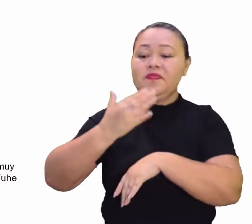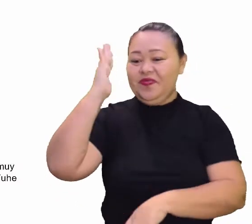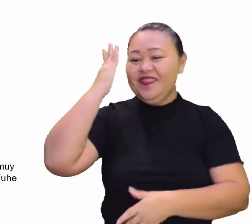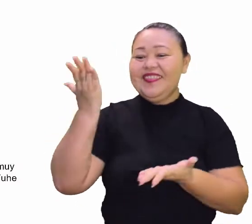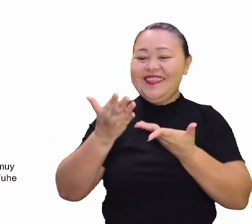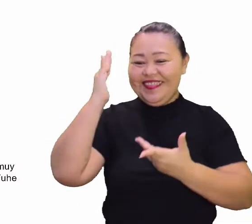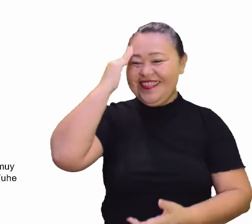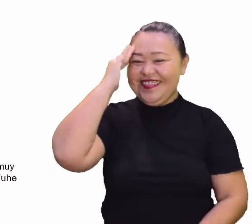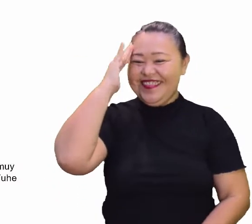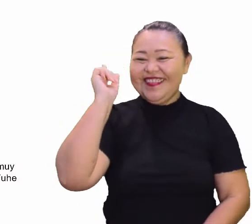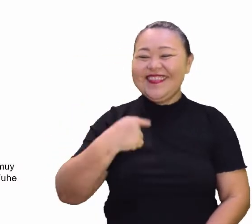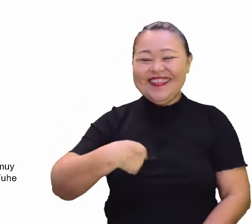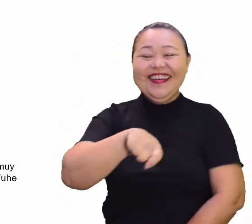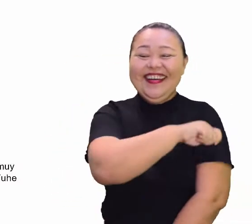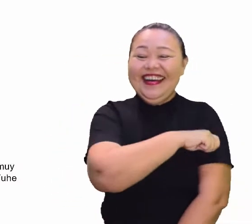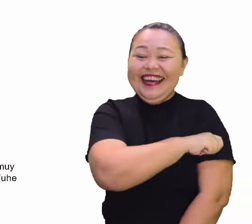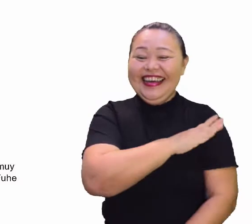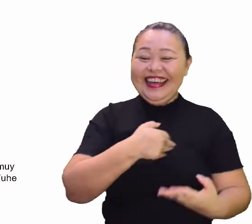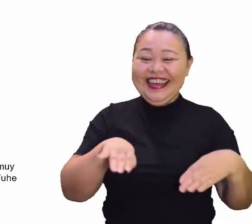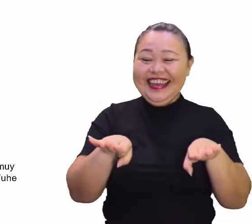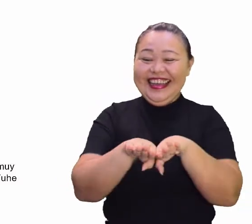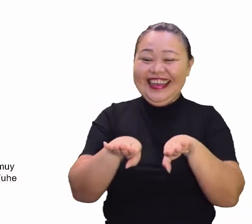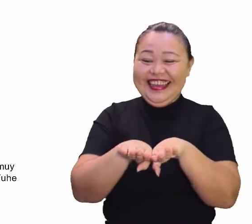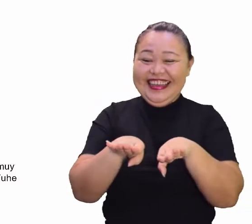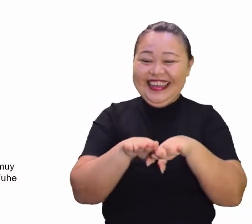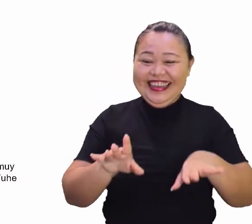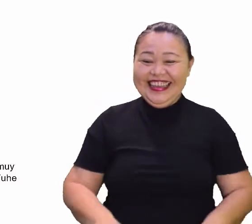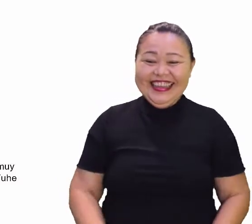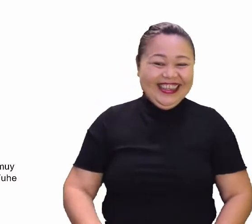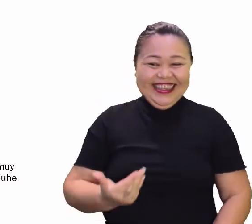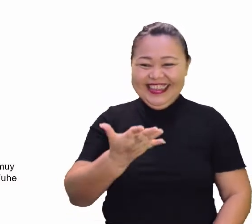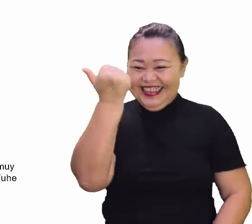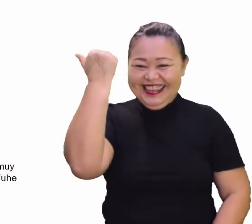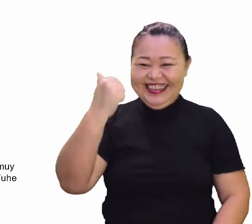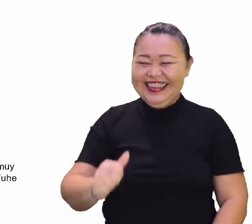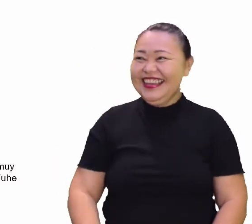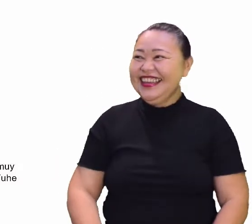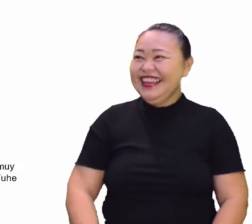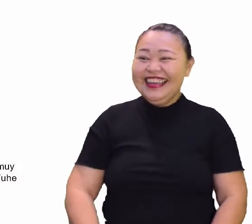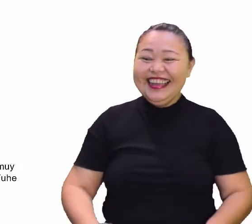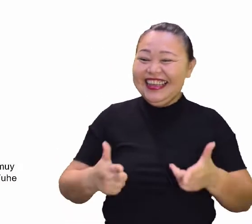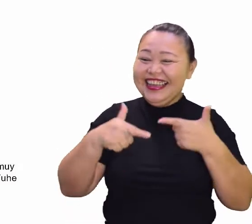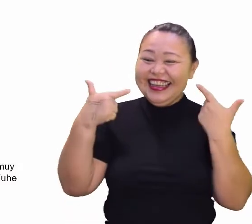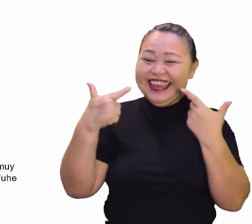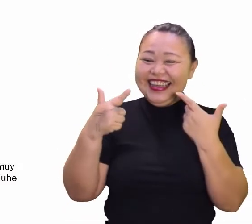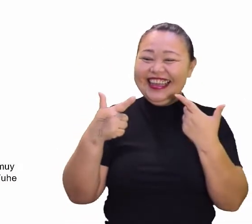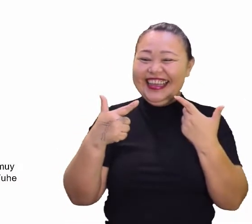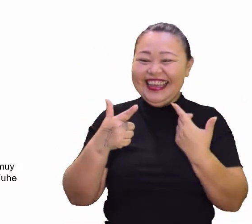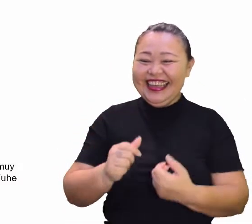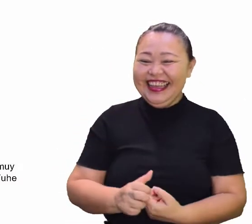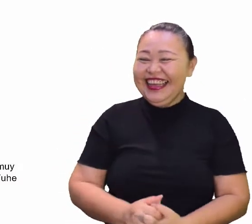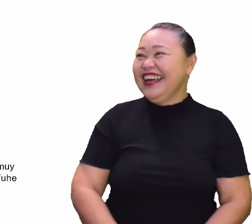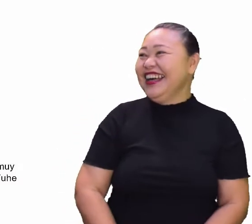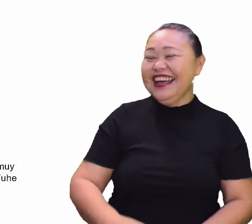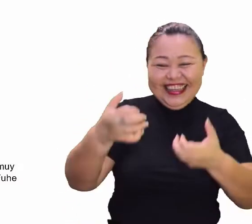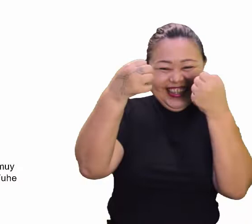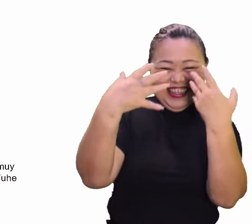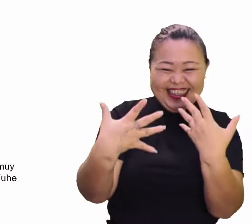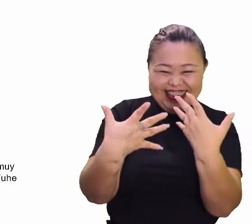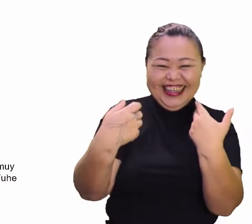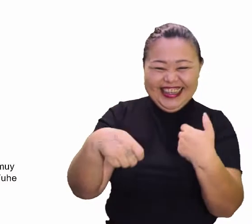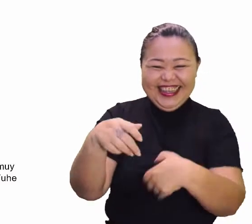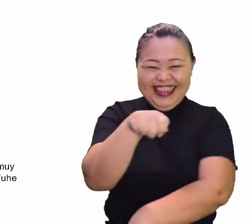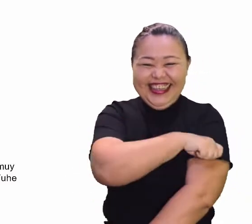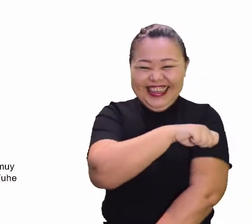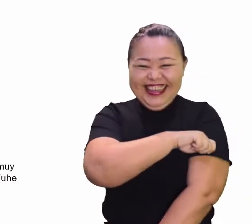entendi. Entendeu? Muito bem. E o aluno também, ó. Vamos lá. Japa, e tu mandou eu explicar para o aluno,